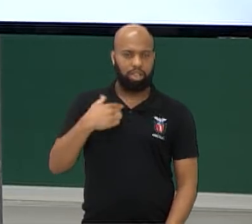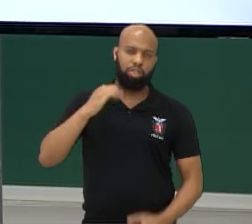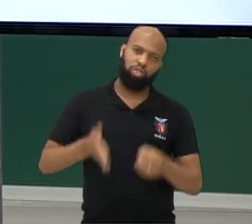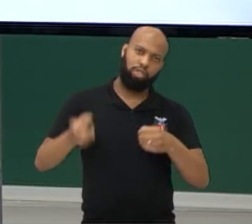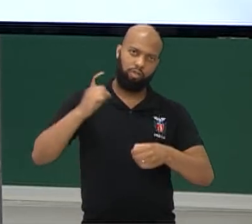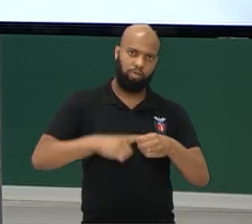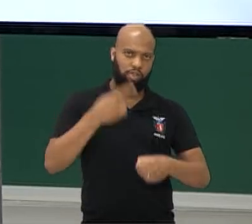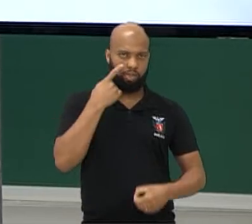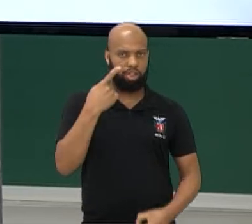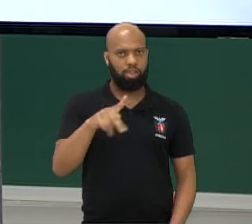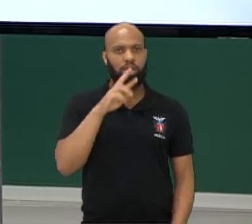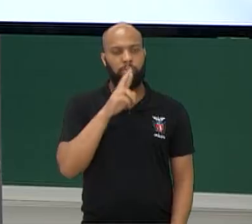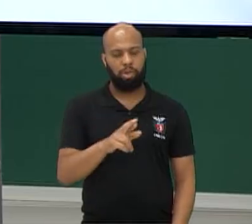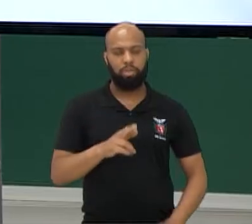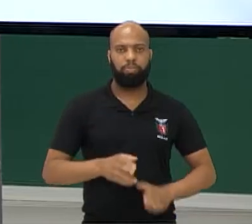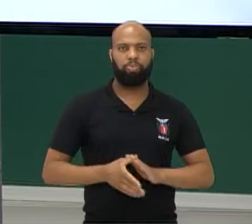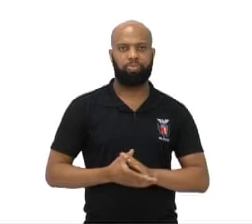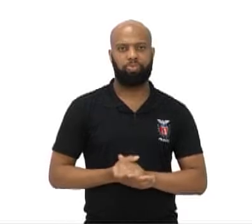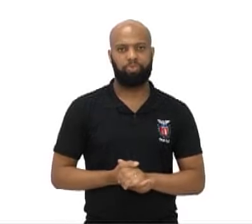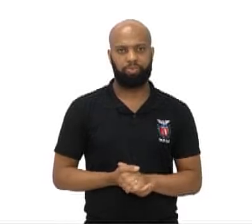gente já volta para responder.